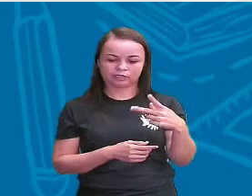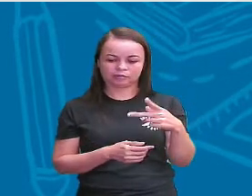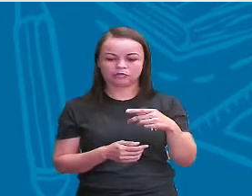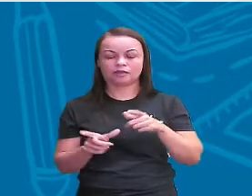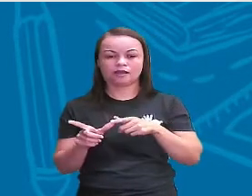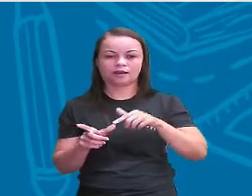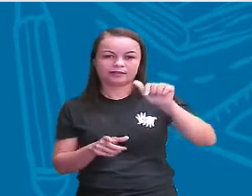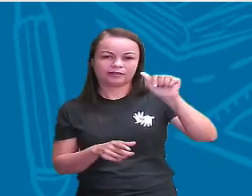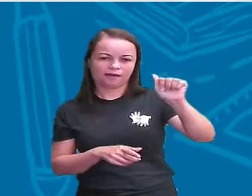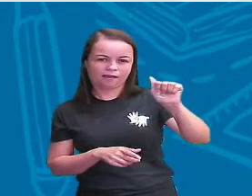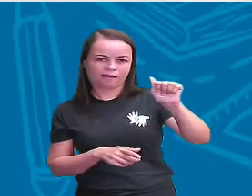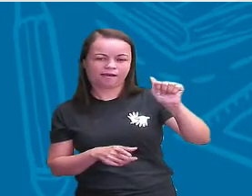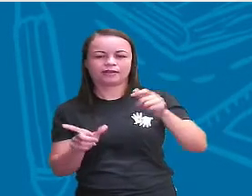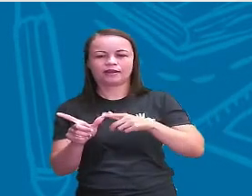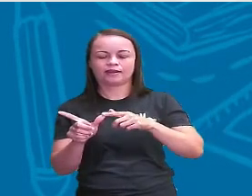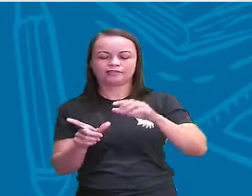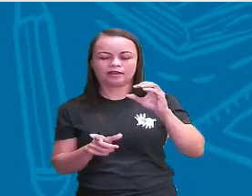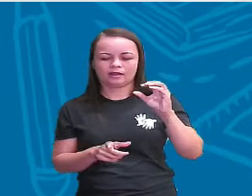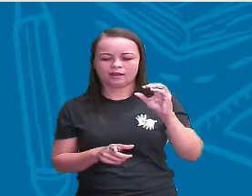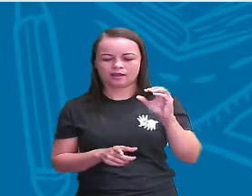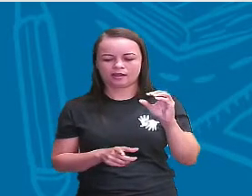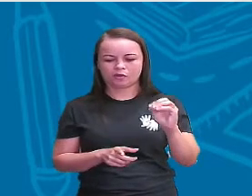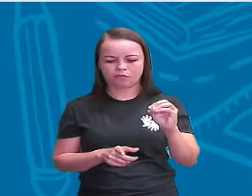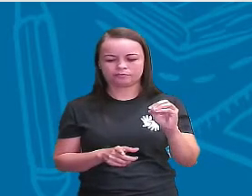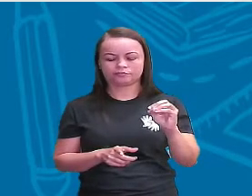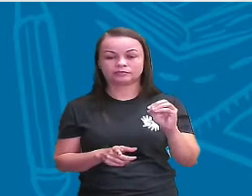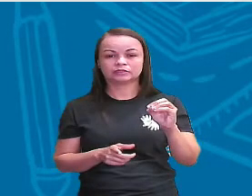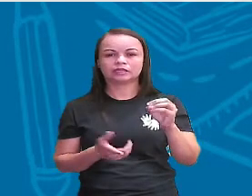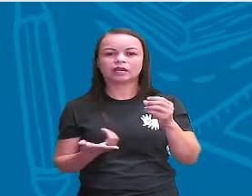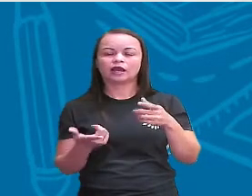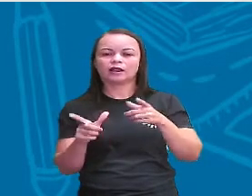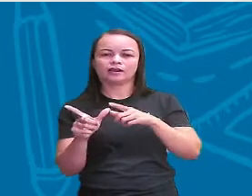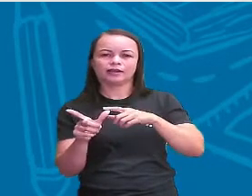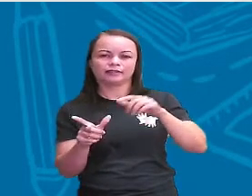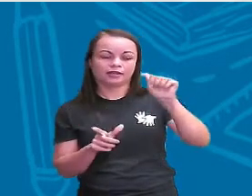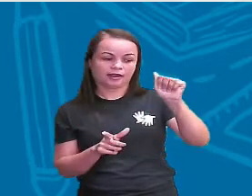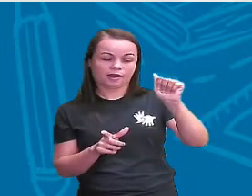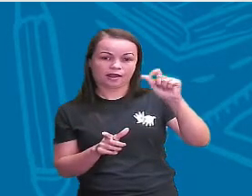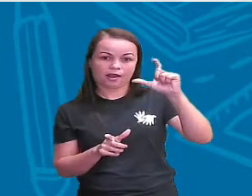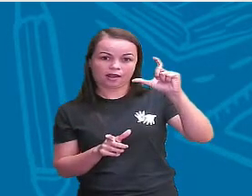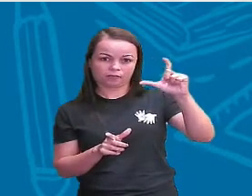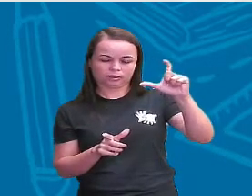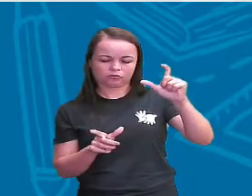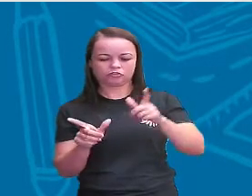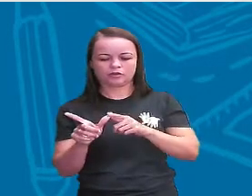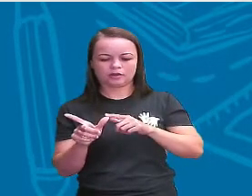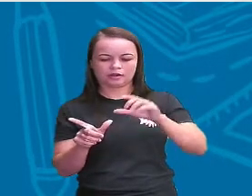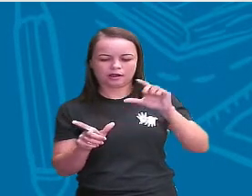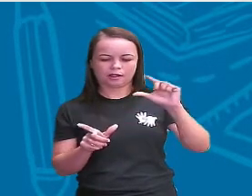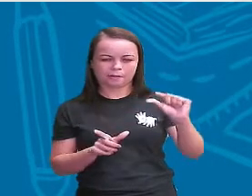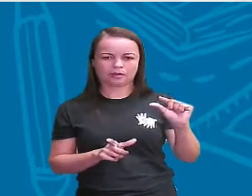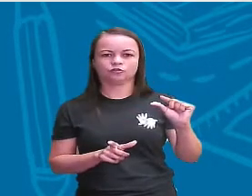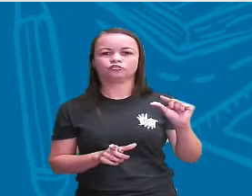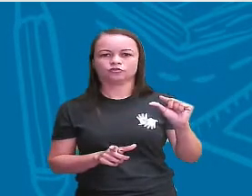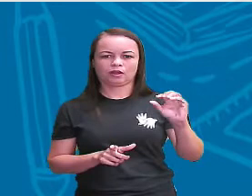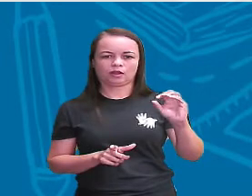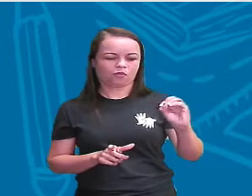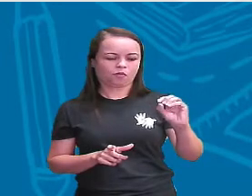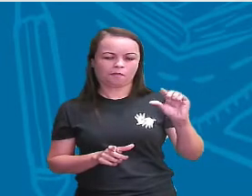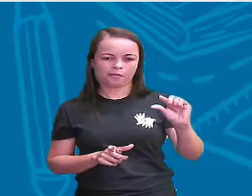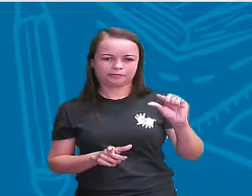A e a letra O. A letra A tá bastão maiúscula e a letra O é a bastão